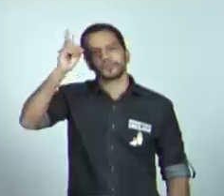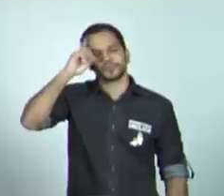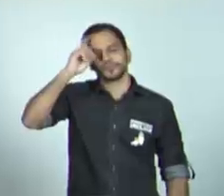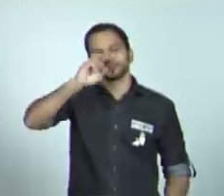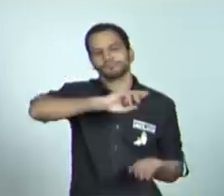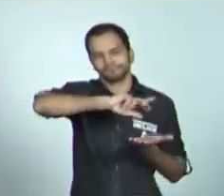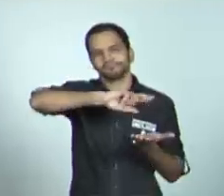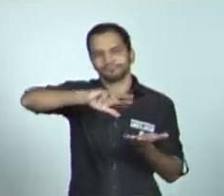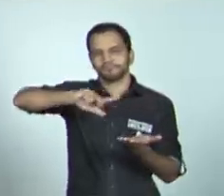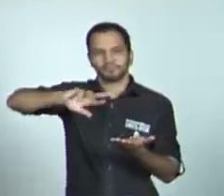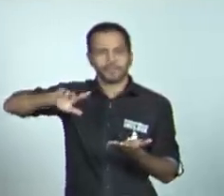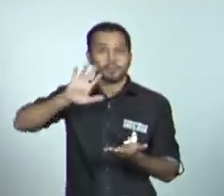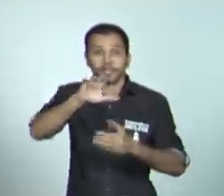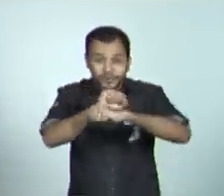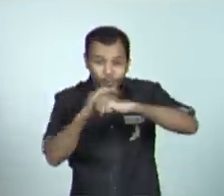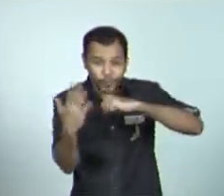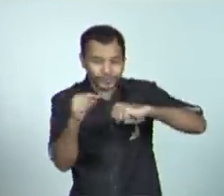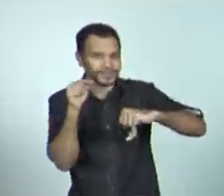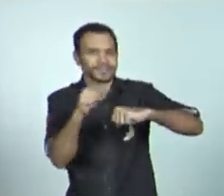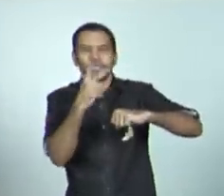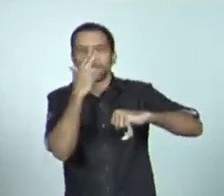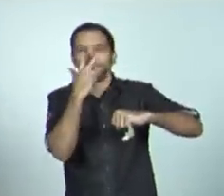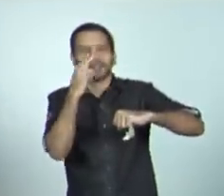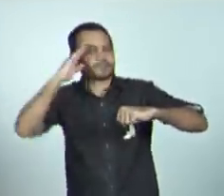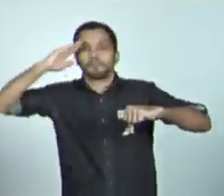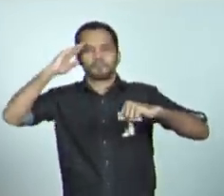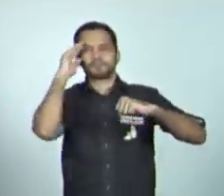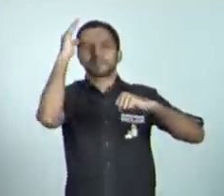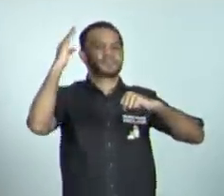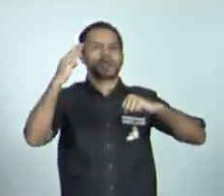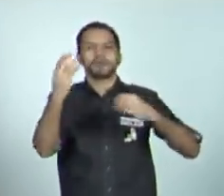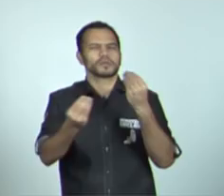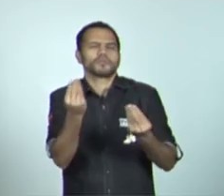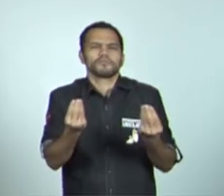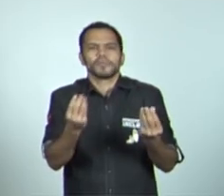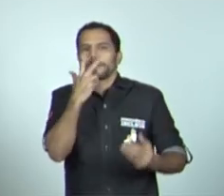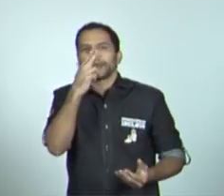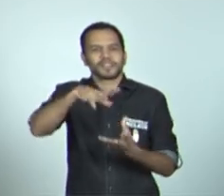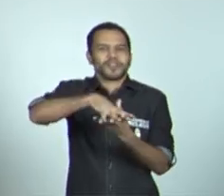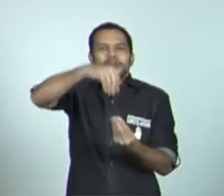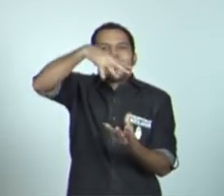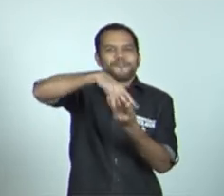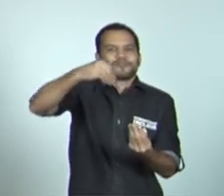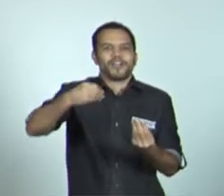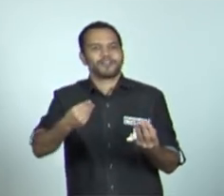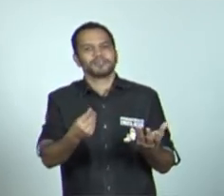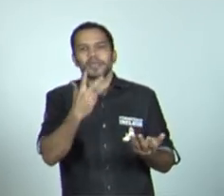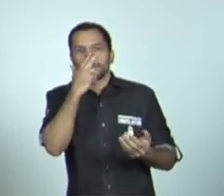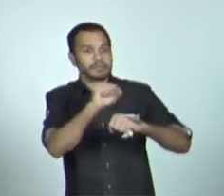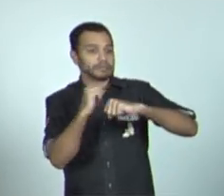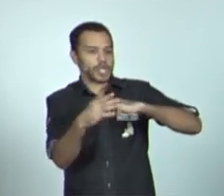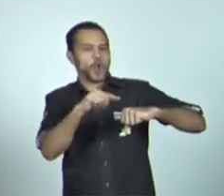por vários motivos mas o convide ficou sendo o fantasma mais o